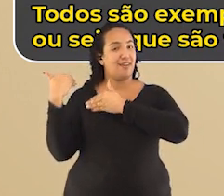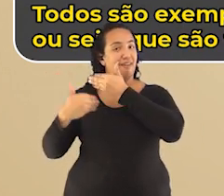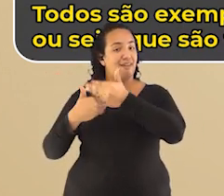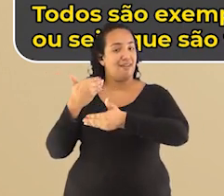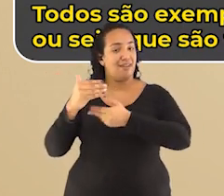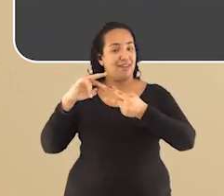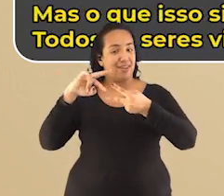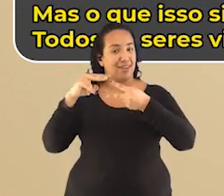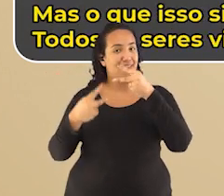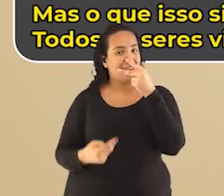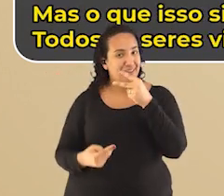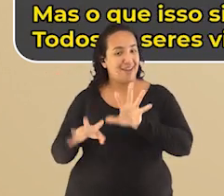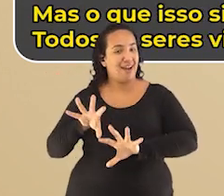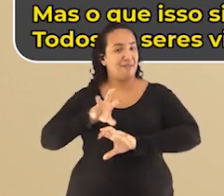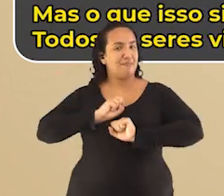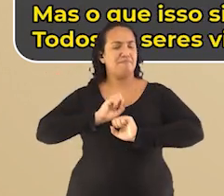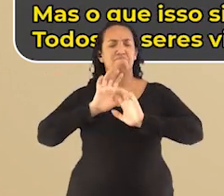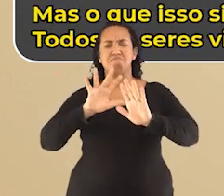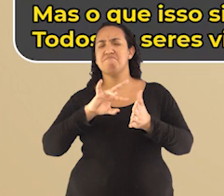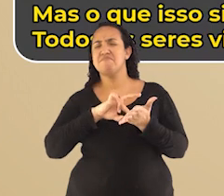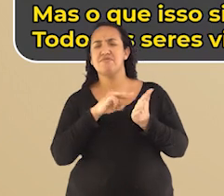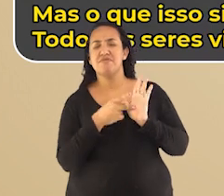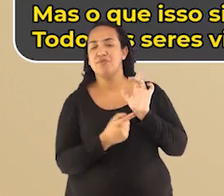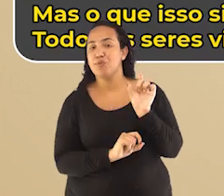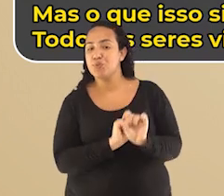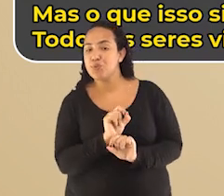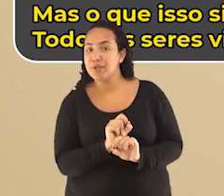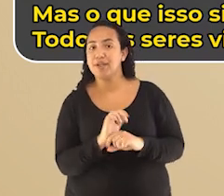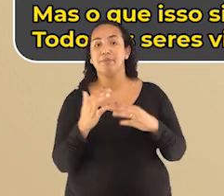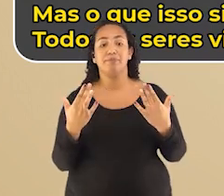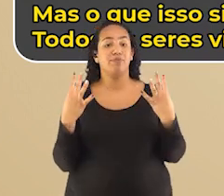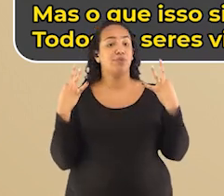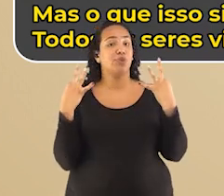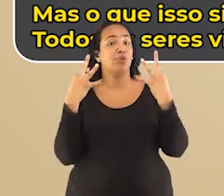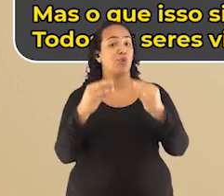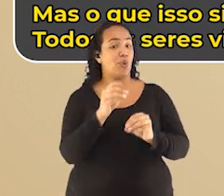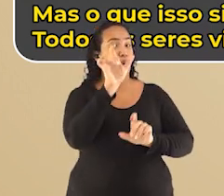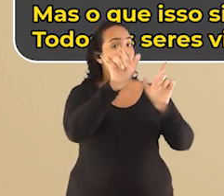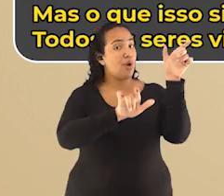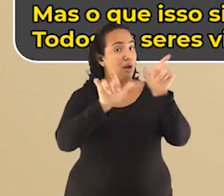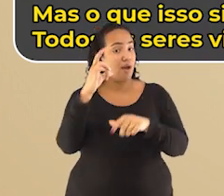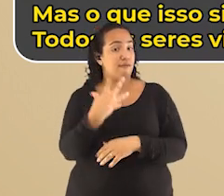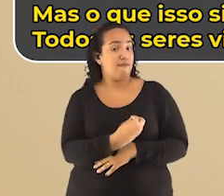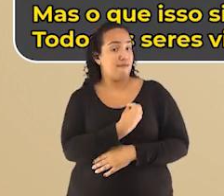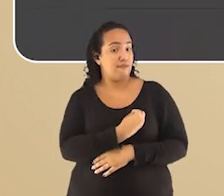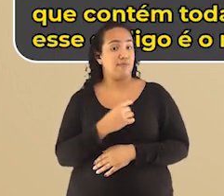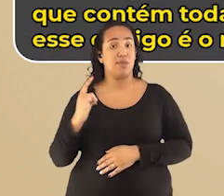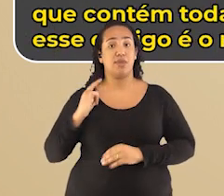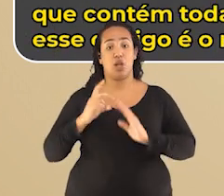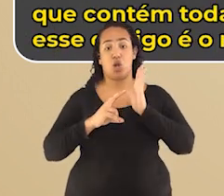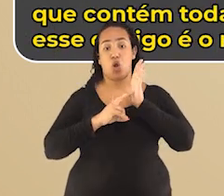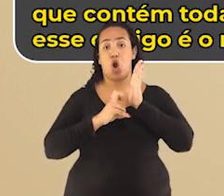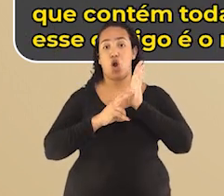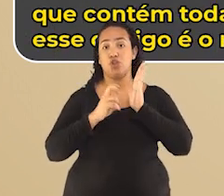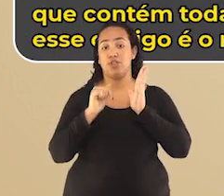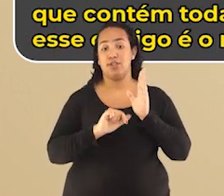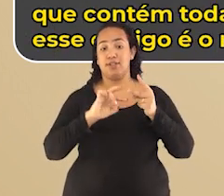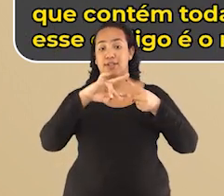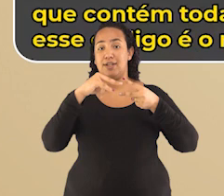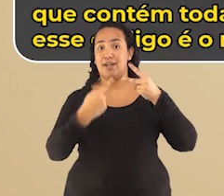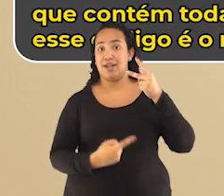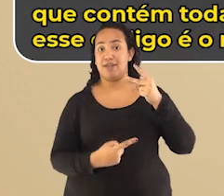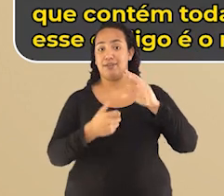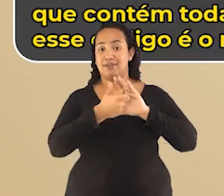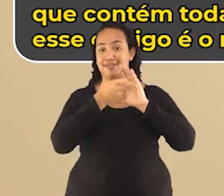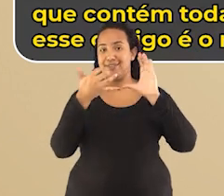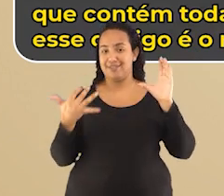transmitidas geneticamente. Mas o que isso significa? Todos os seres vivos possuem um código que contém todas as suas